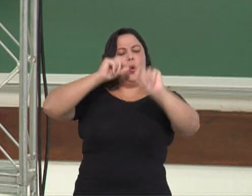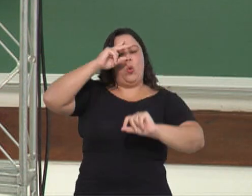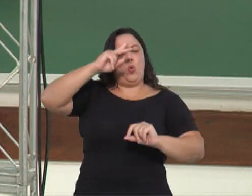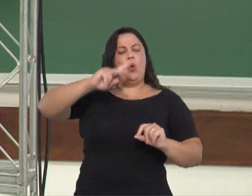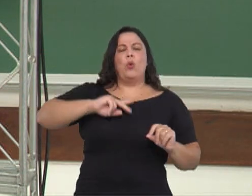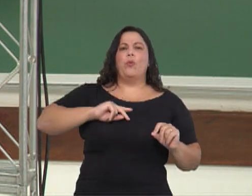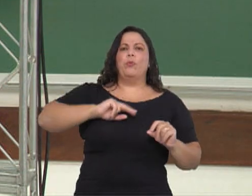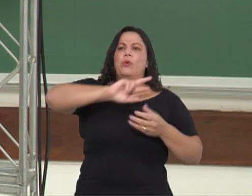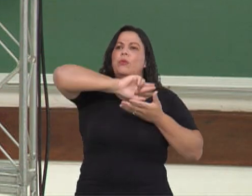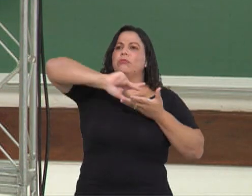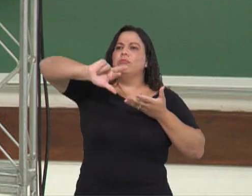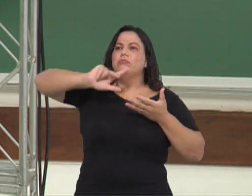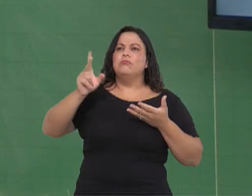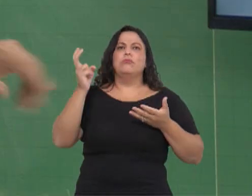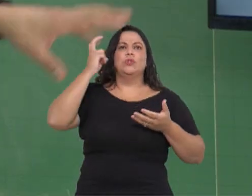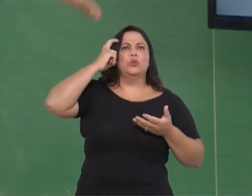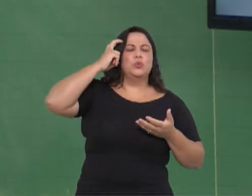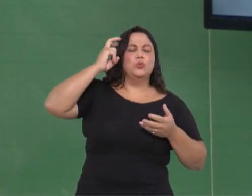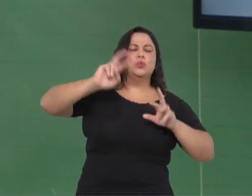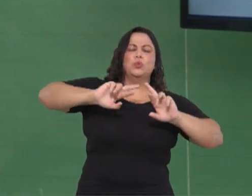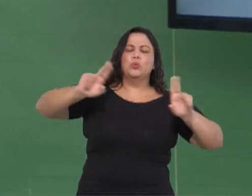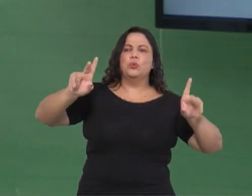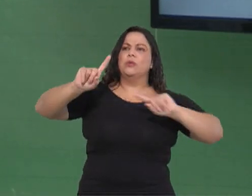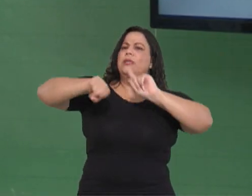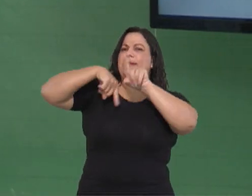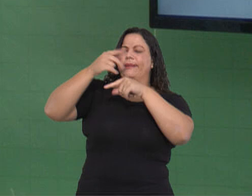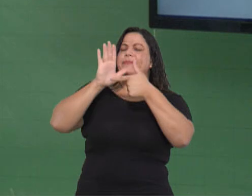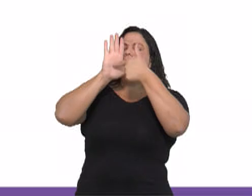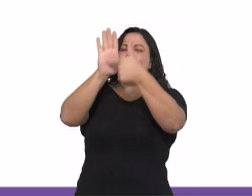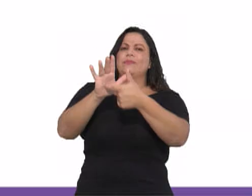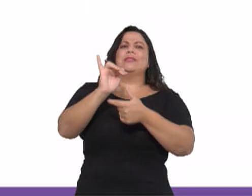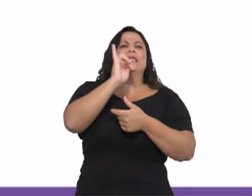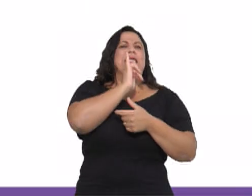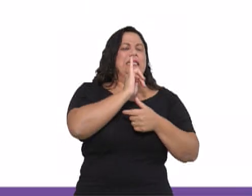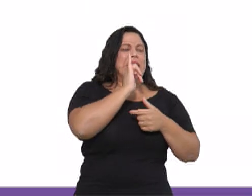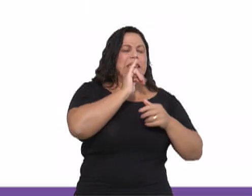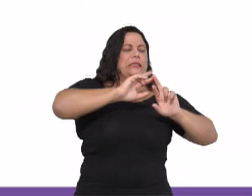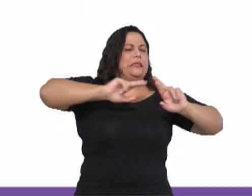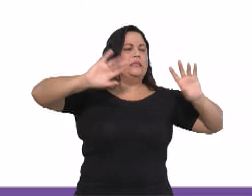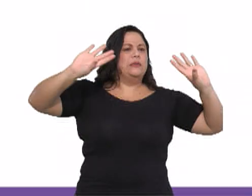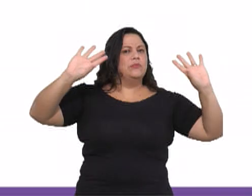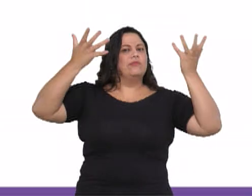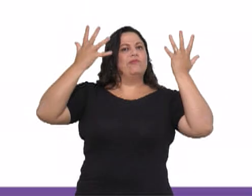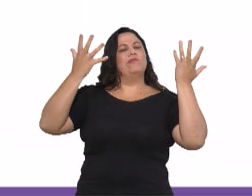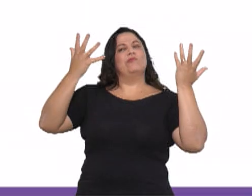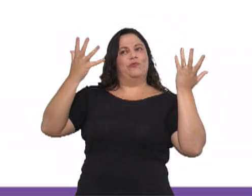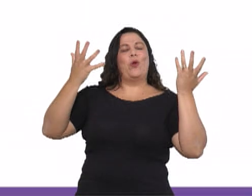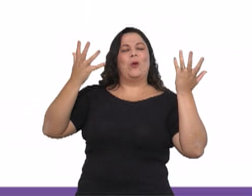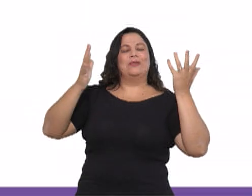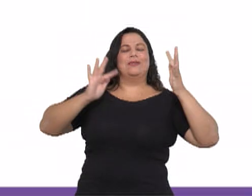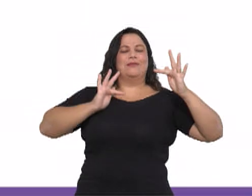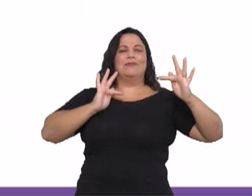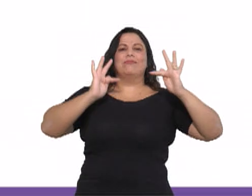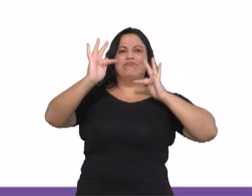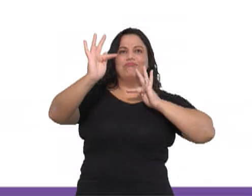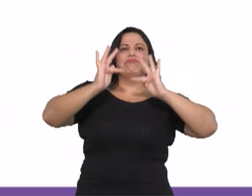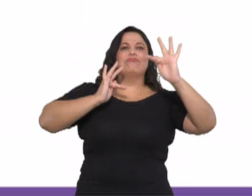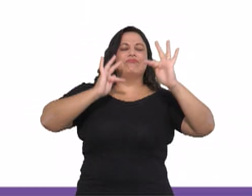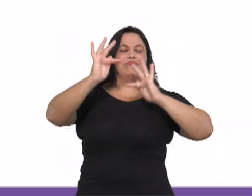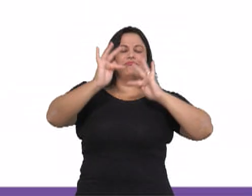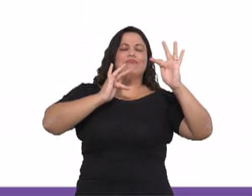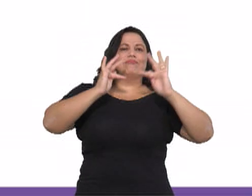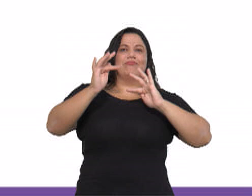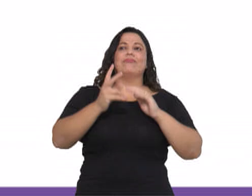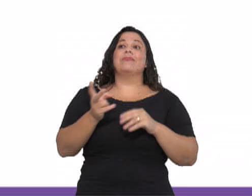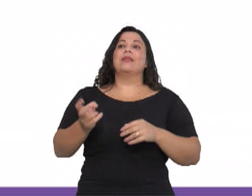vocês alguns exemplos de festas folclóricas. Então, a religiosidade perpassa as festas folclóricas como um